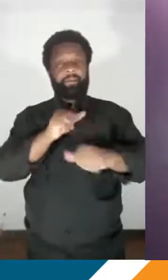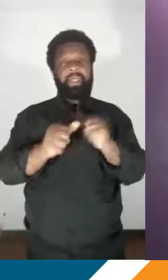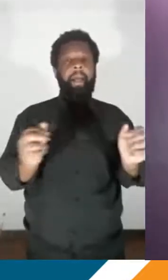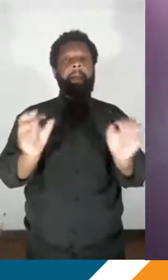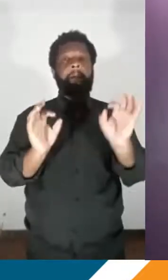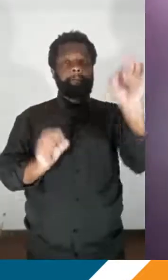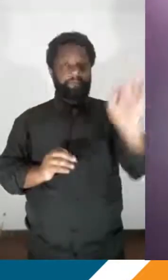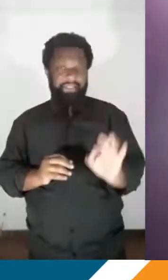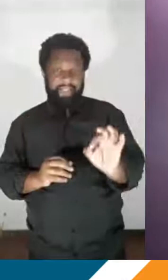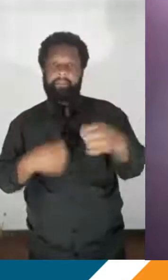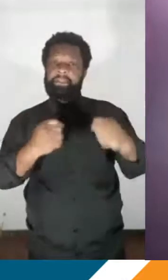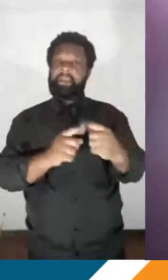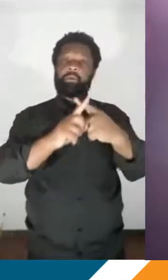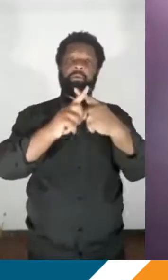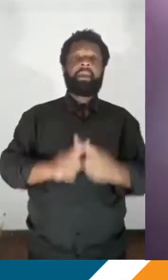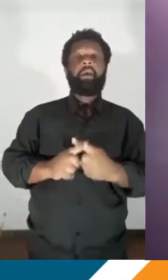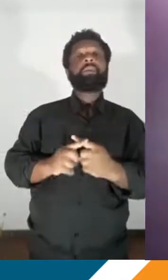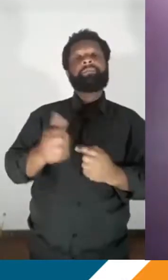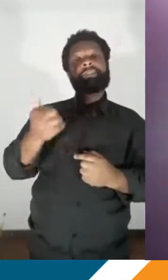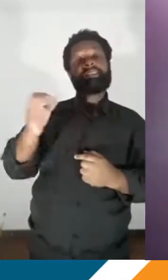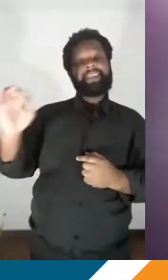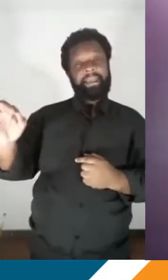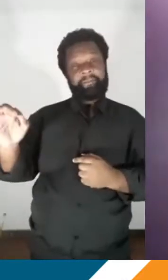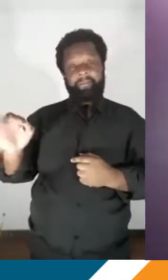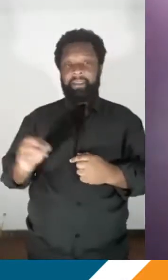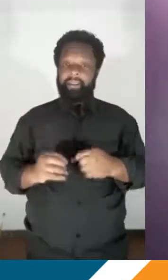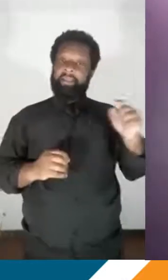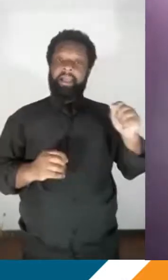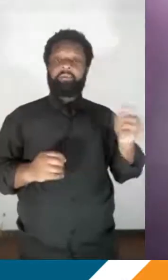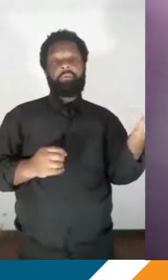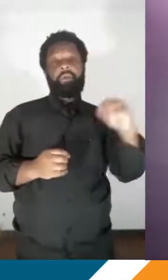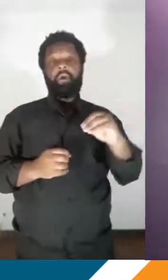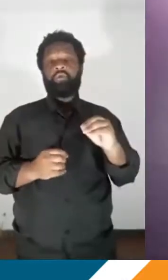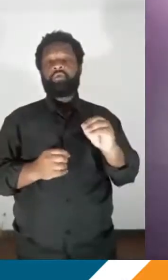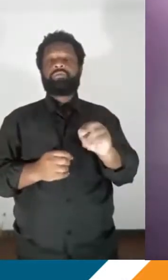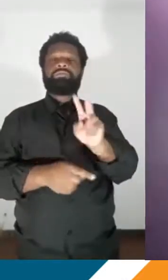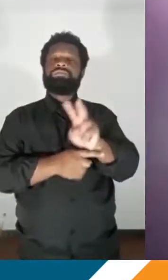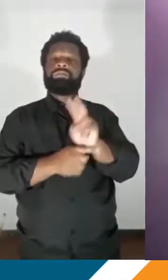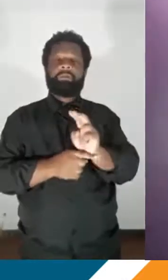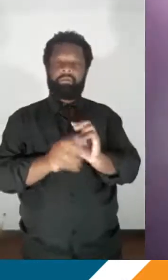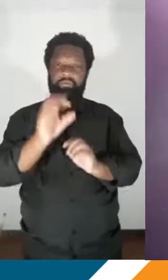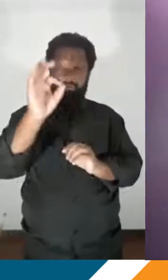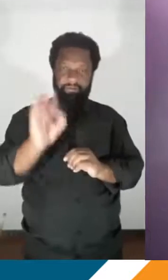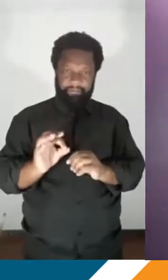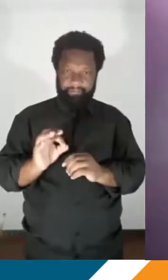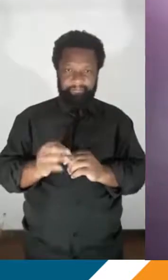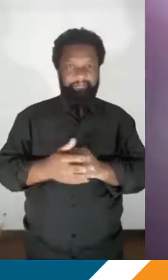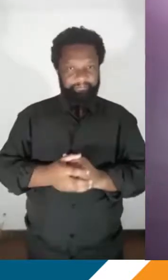em porcentagem, eu preciso multiplicar por 100 aqui, e aí eu coloco o símbolo do